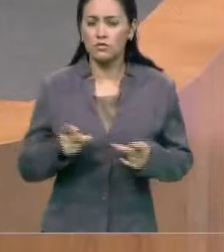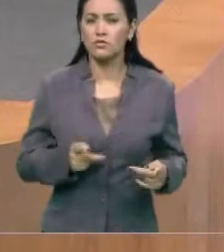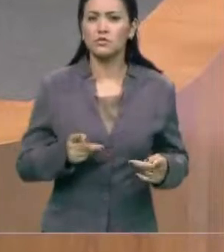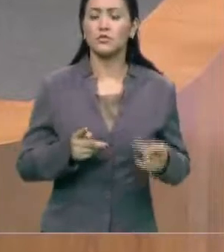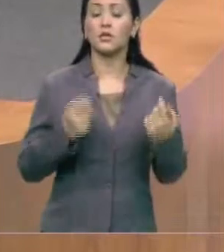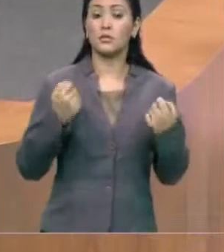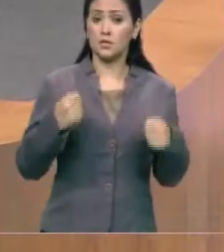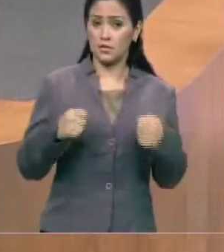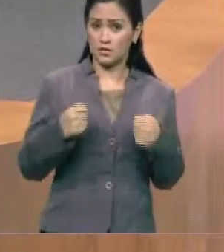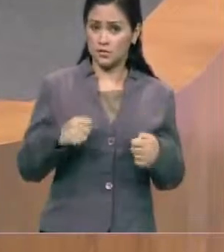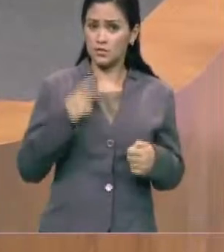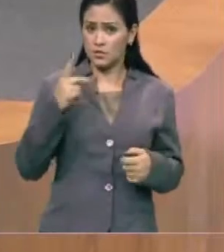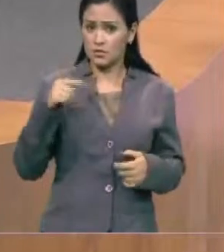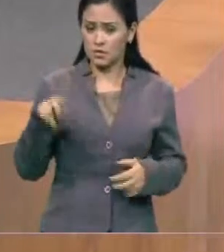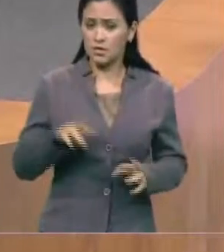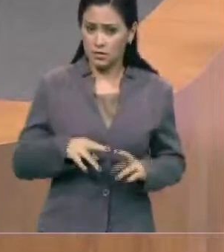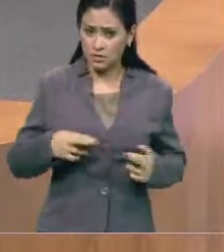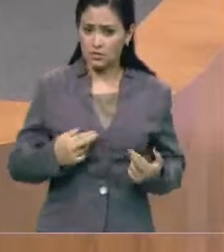ressaltado a reunião,